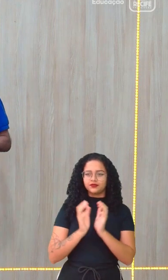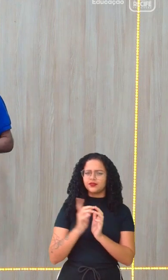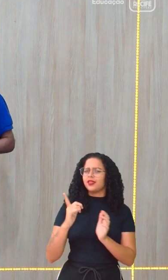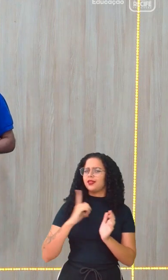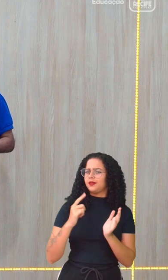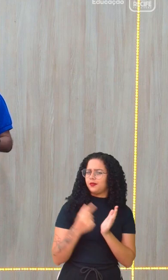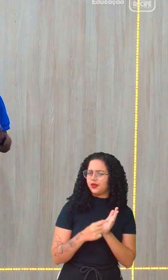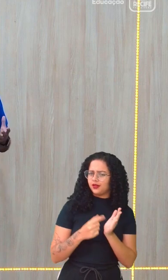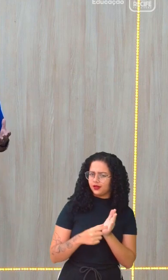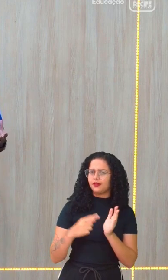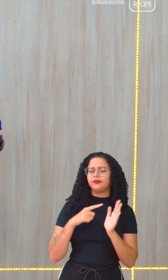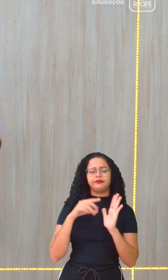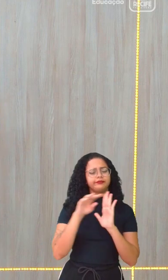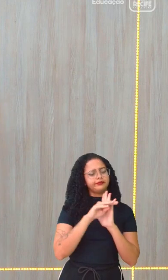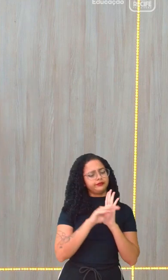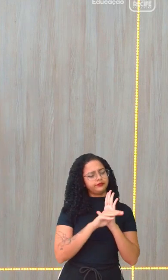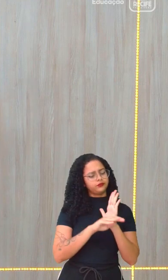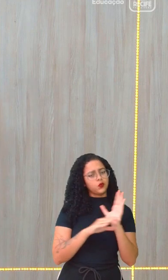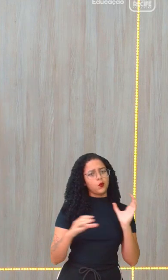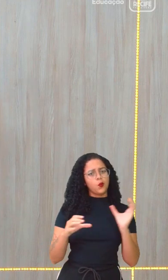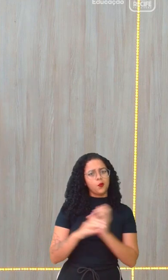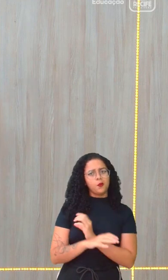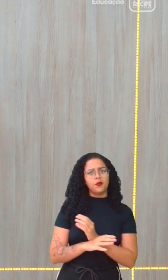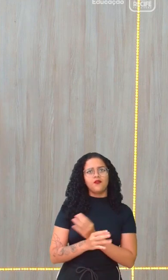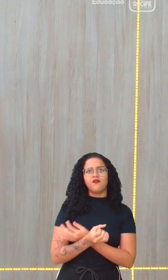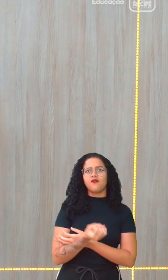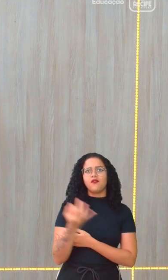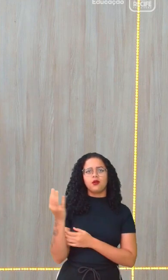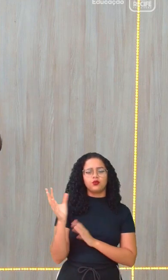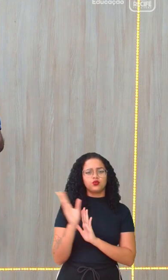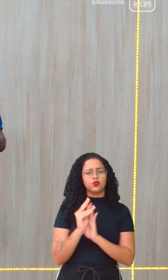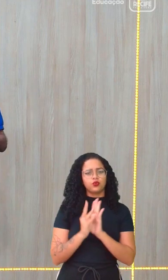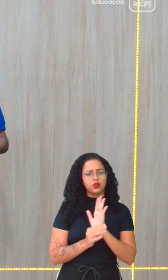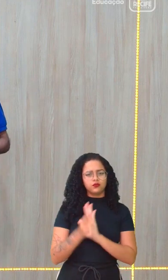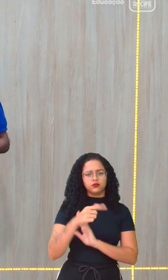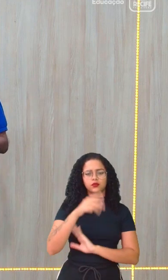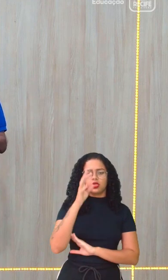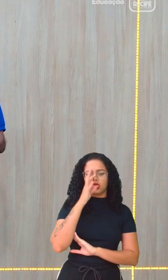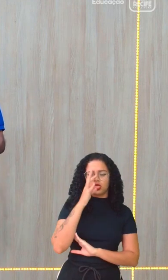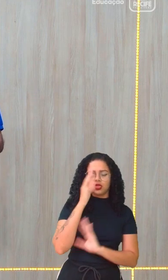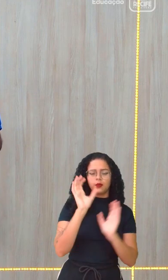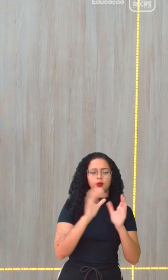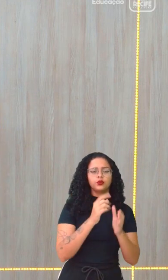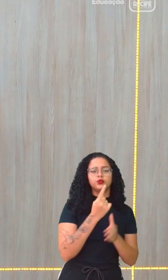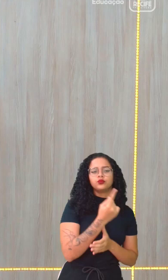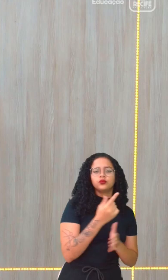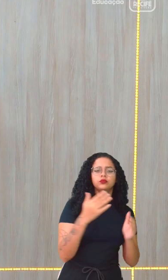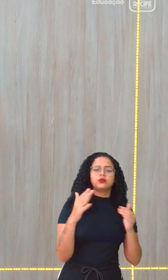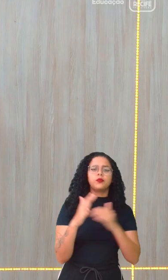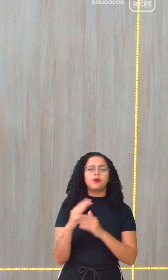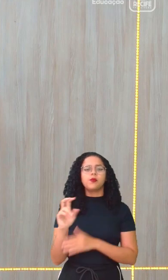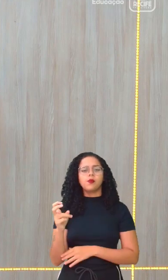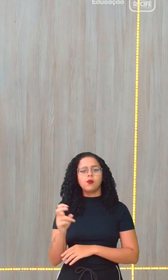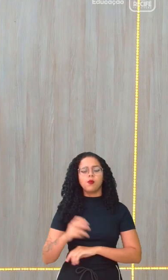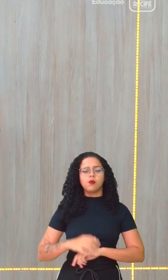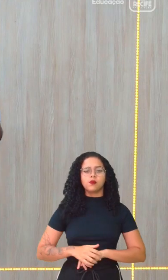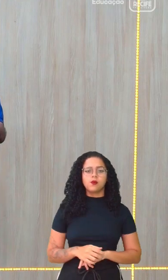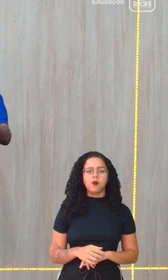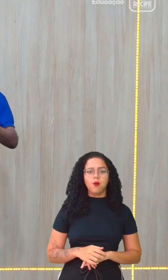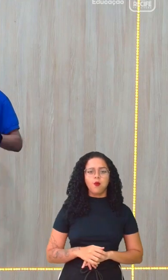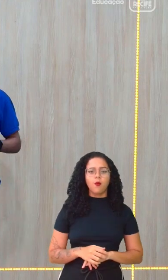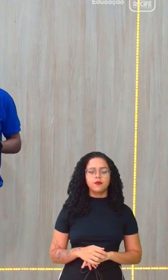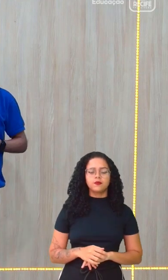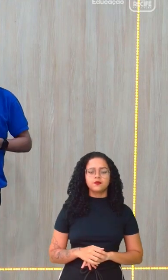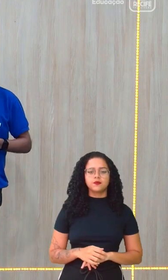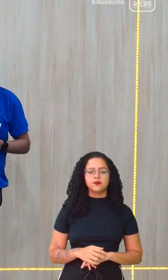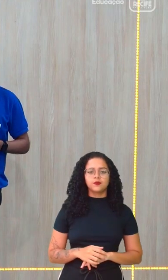tem uma playlist completa, cheia de conteúdos, para que vocês vejam lá, desde o módulo 1, módulo 2, módulo 3, módulo 4 e o seu módulo,